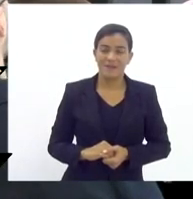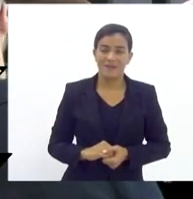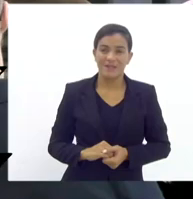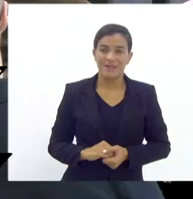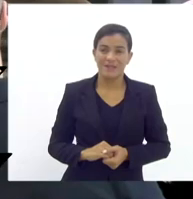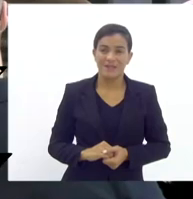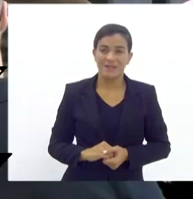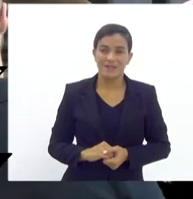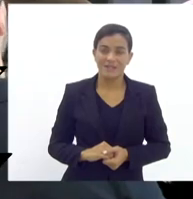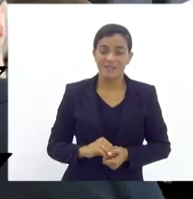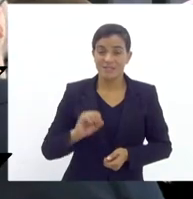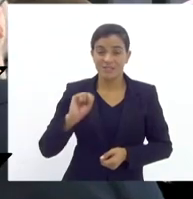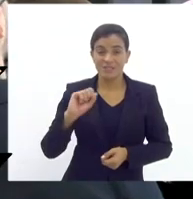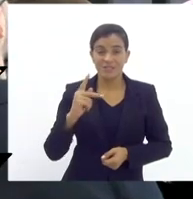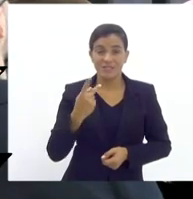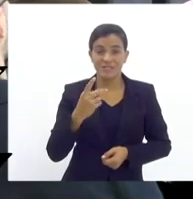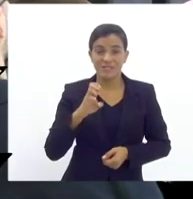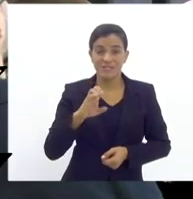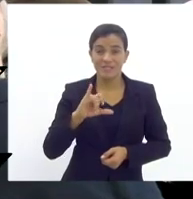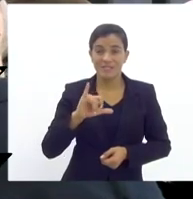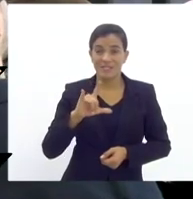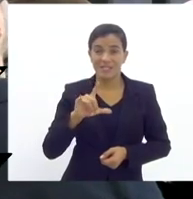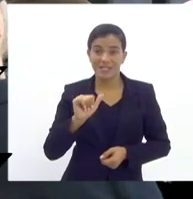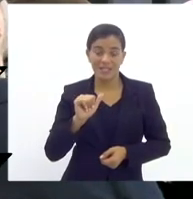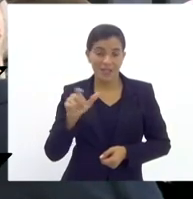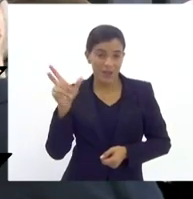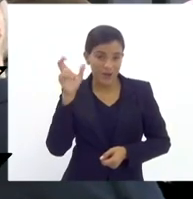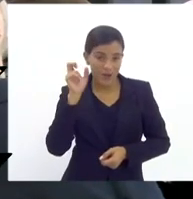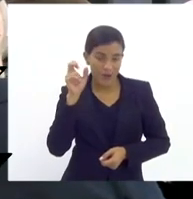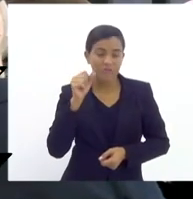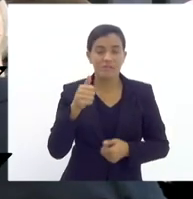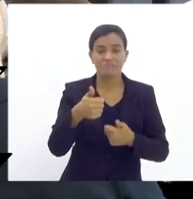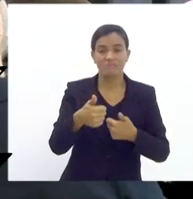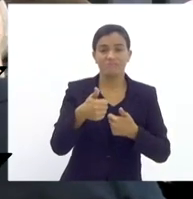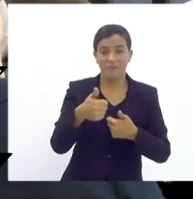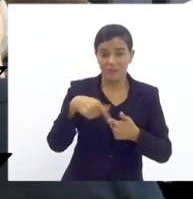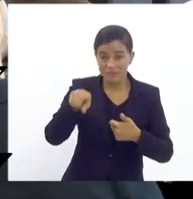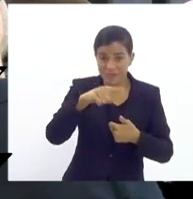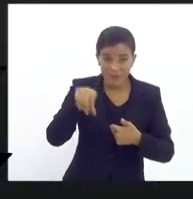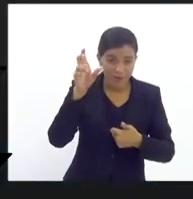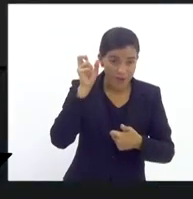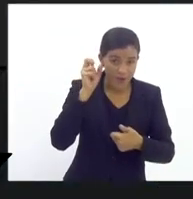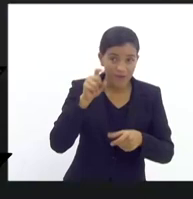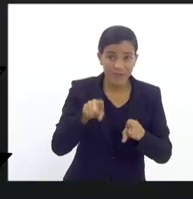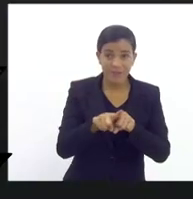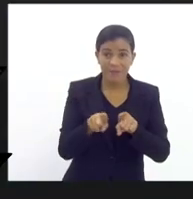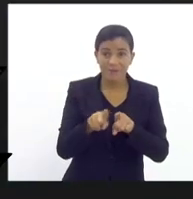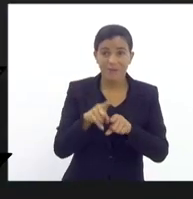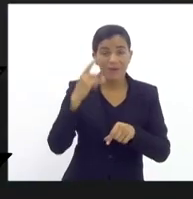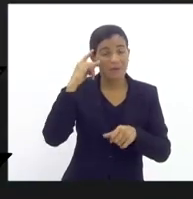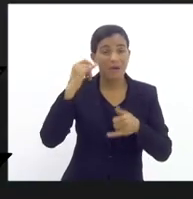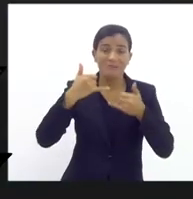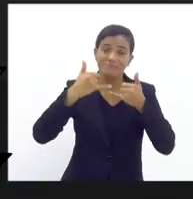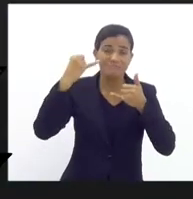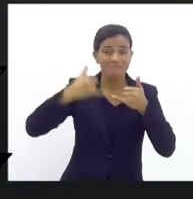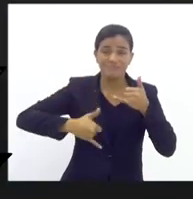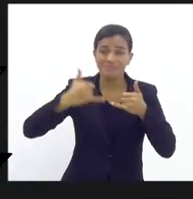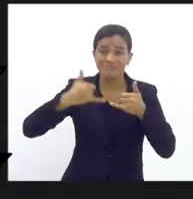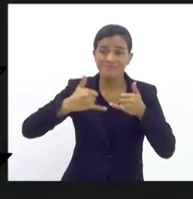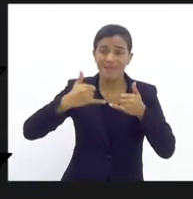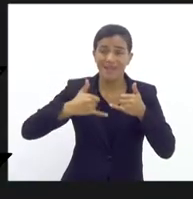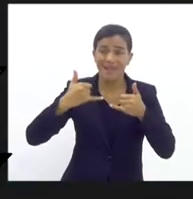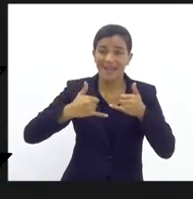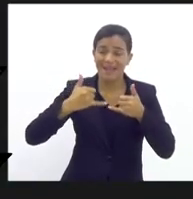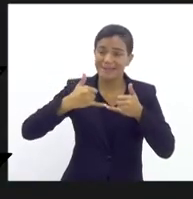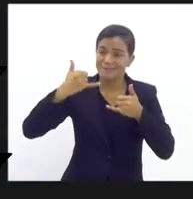Sheila se nos ouve Escuta vocês estão me ouvindo eu não sei partiu perdão a internet